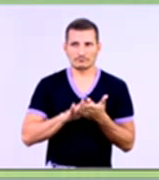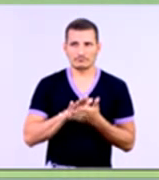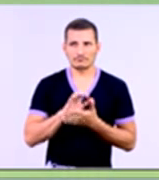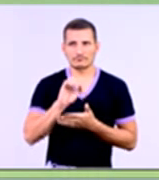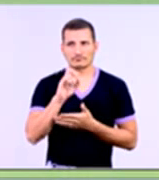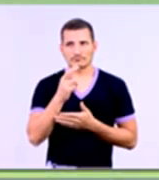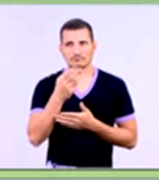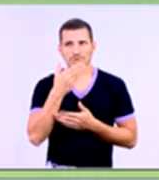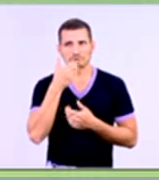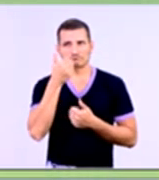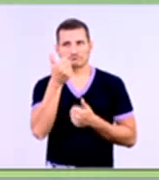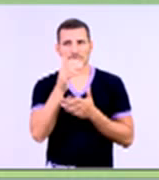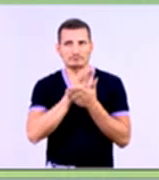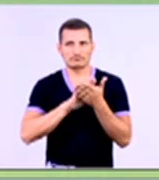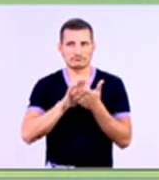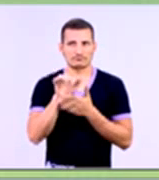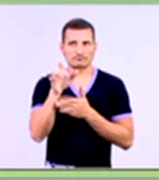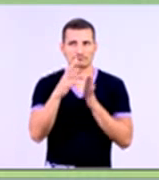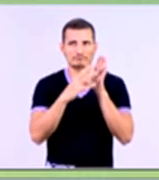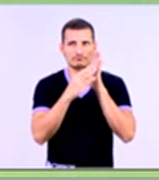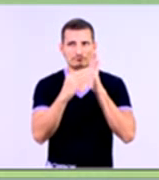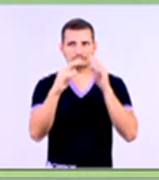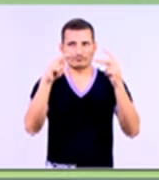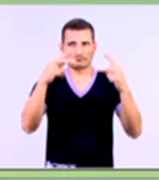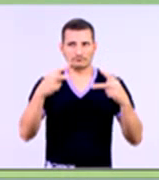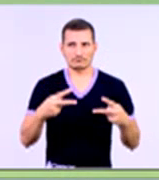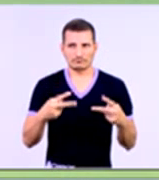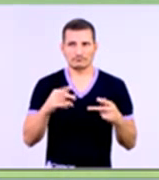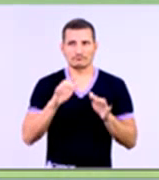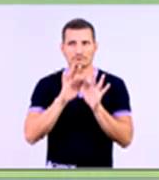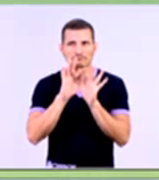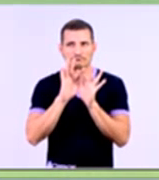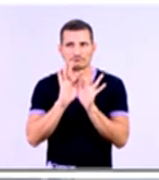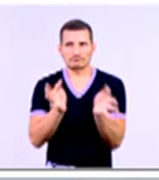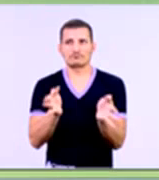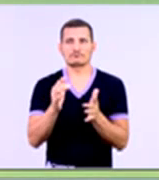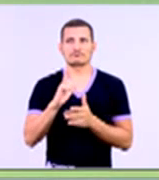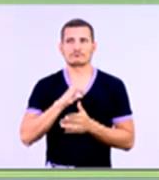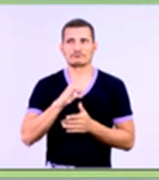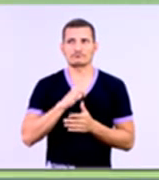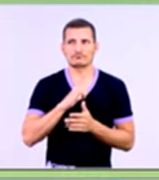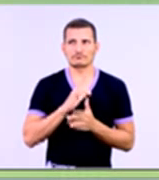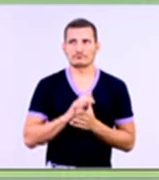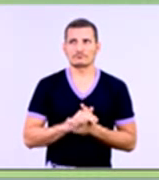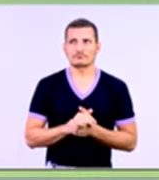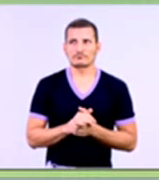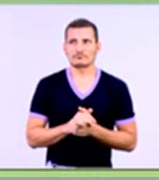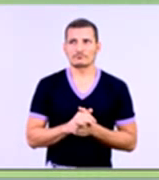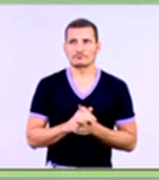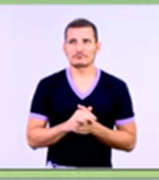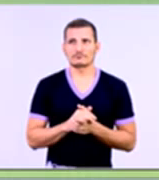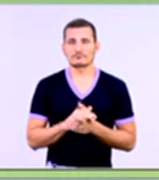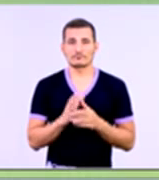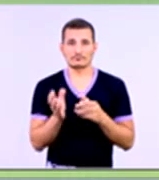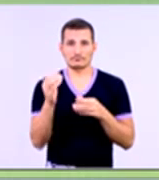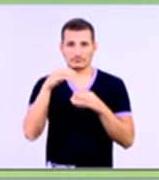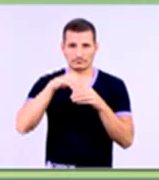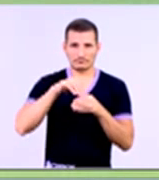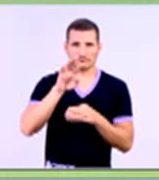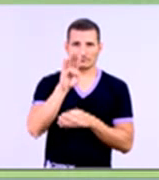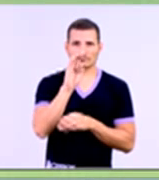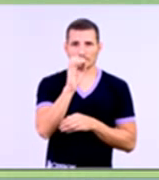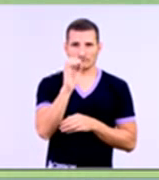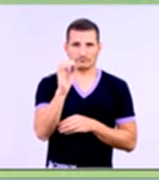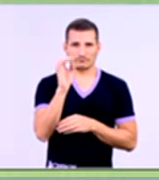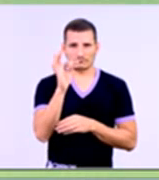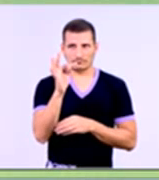melhoramento nenhum neste modelo de HTML. O resultado fica muito simples. Porém, incluindo com o Bootstrap a simples